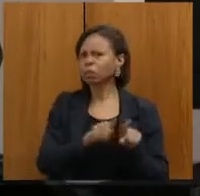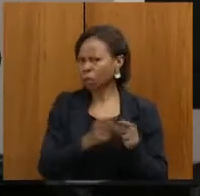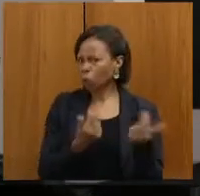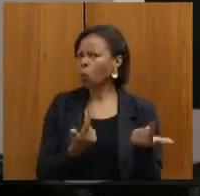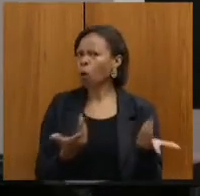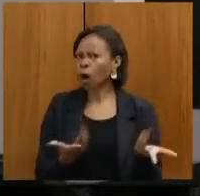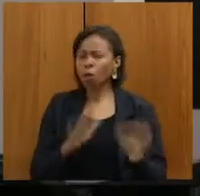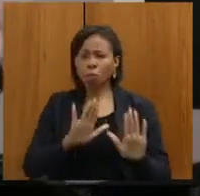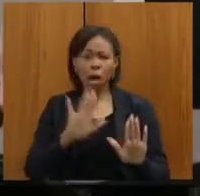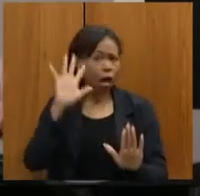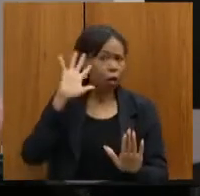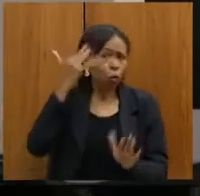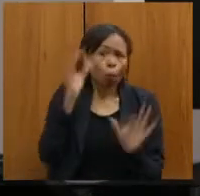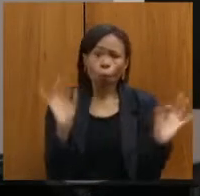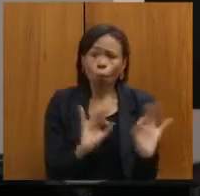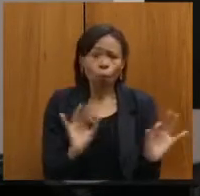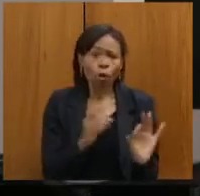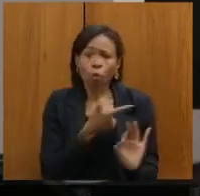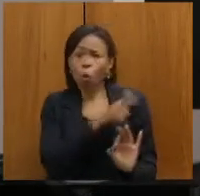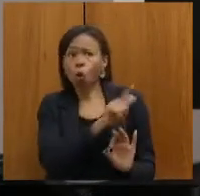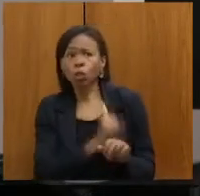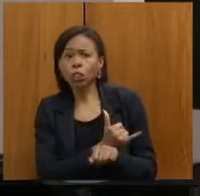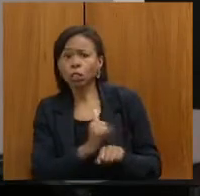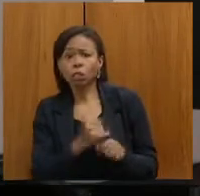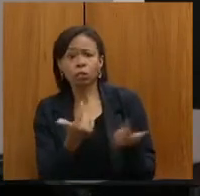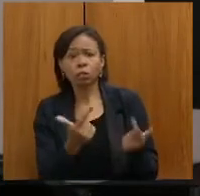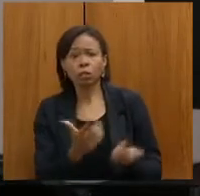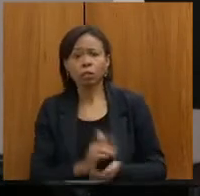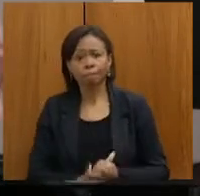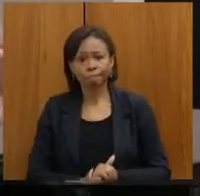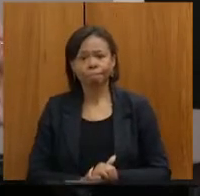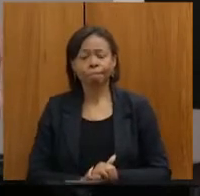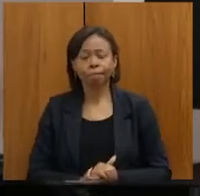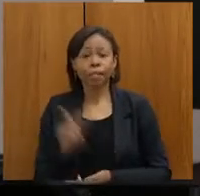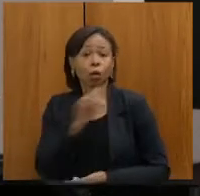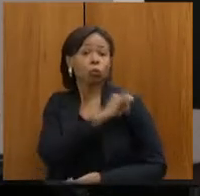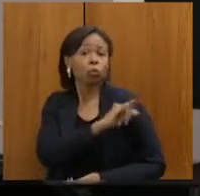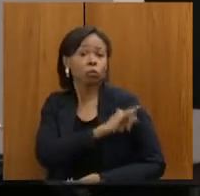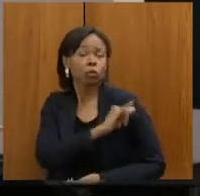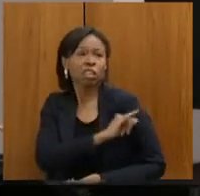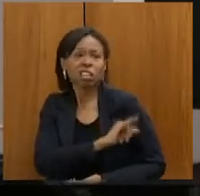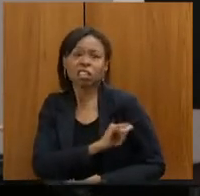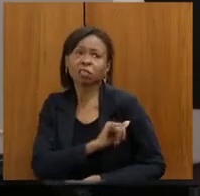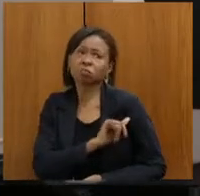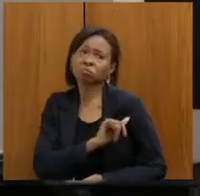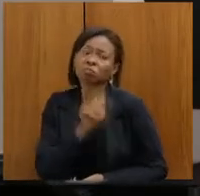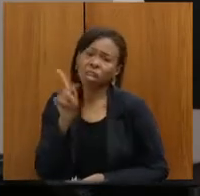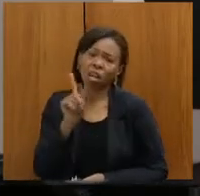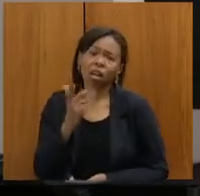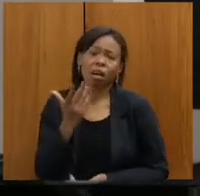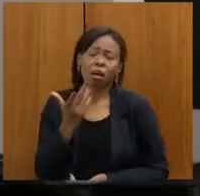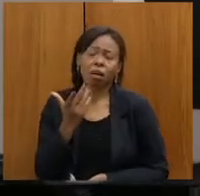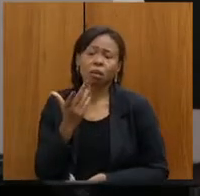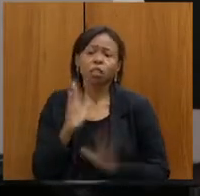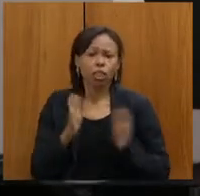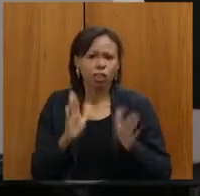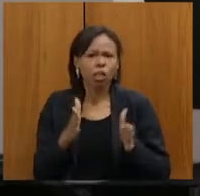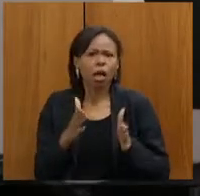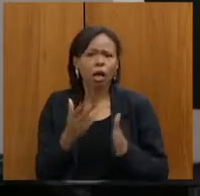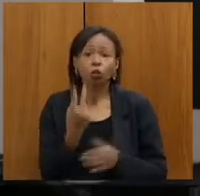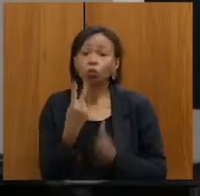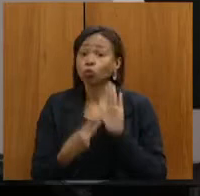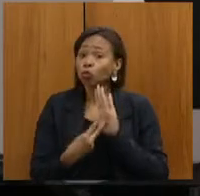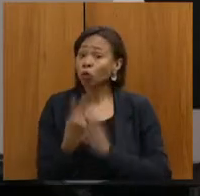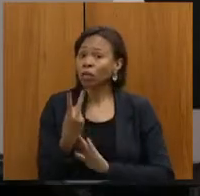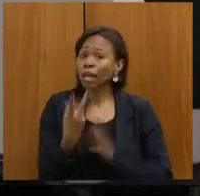status e não conseguiram resolver por outros caminhos e o Rio de Janeiro mal ou bem eu já dei o